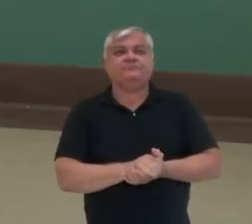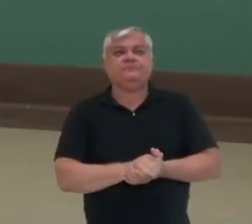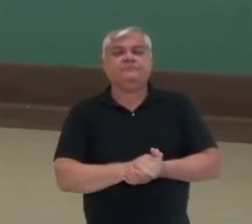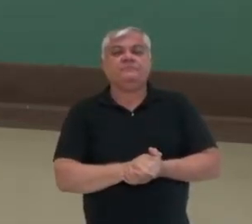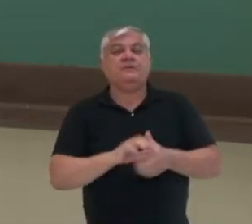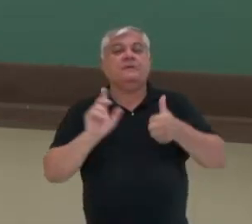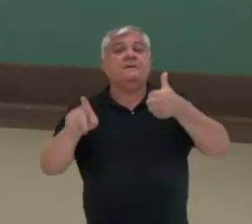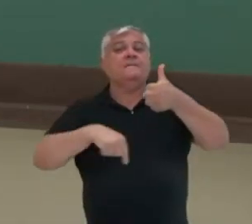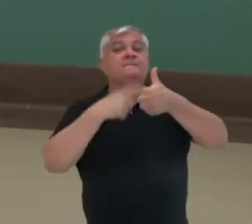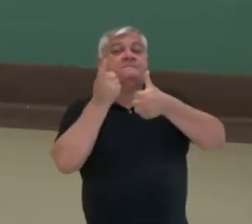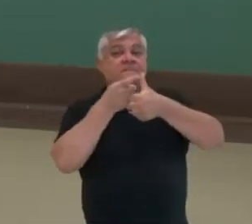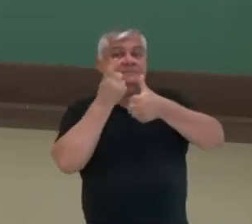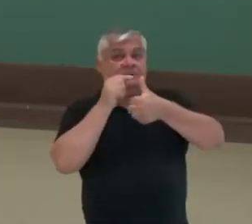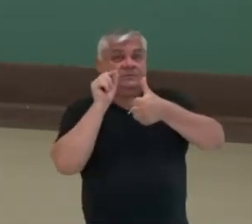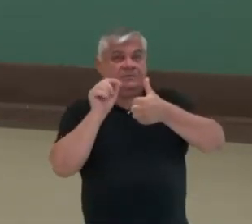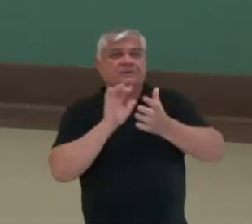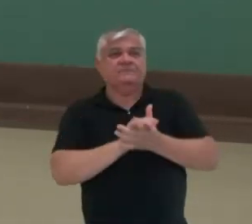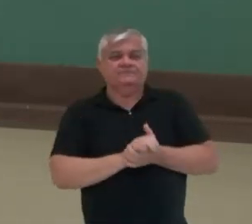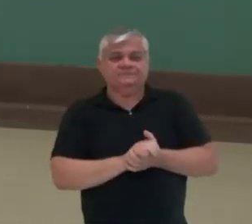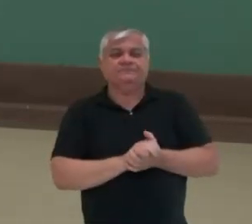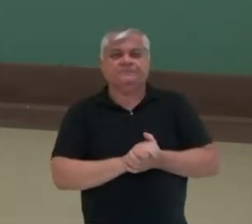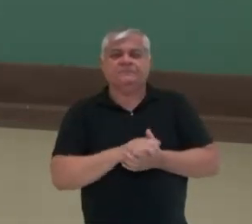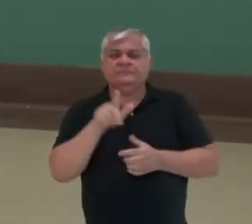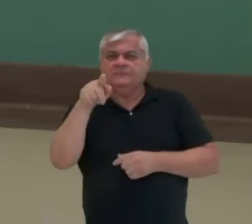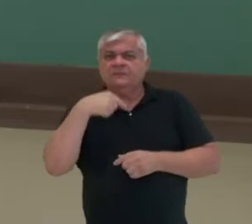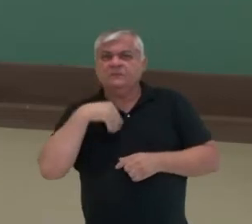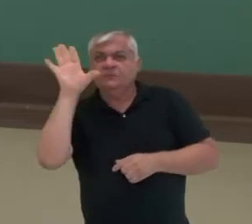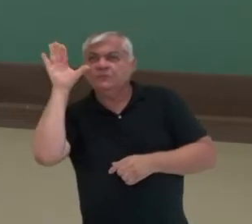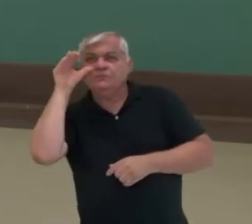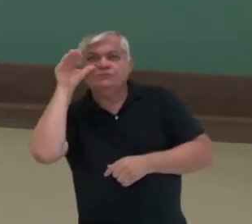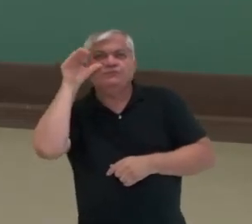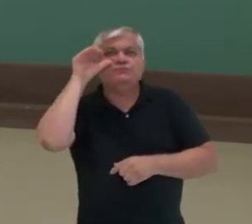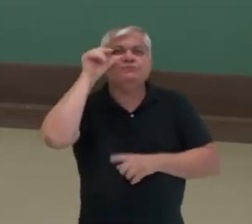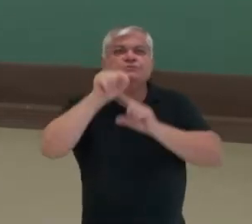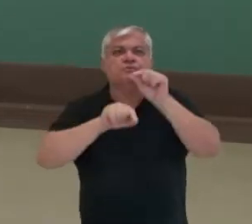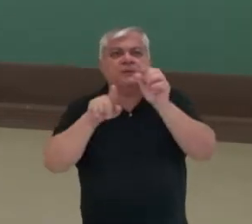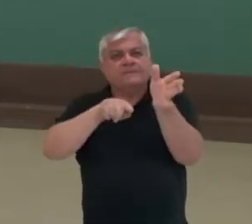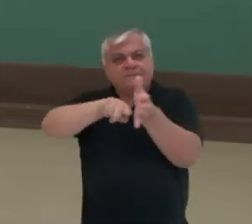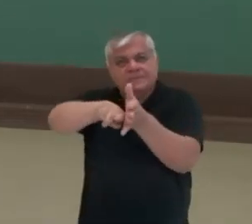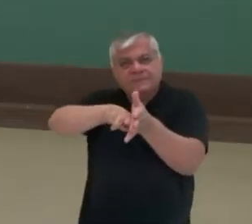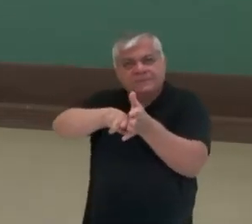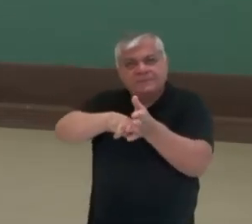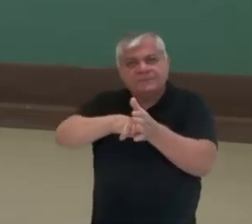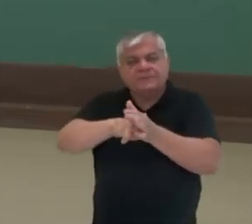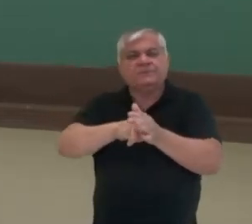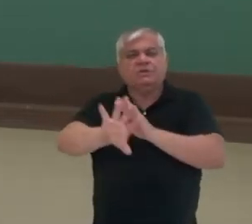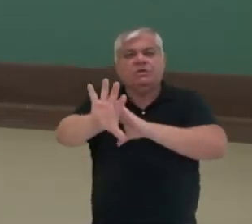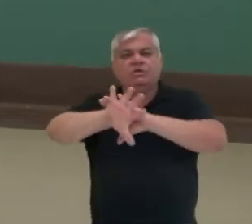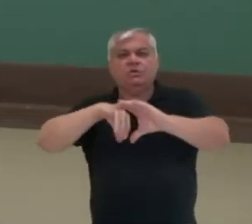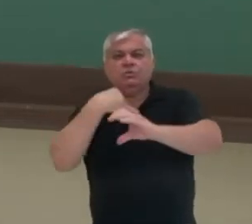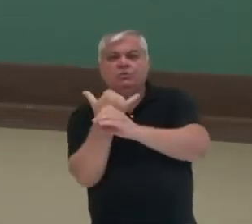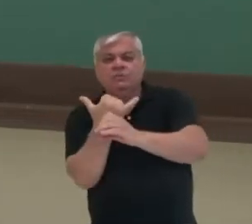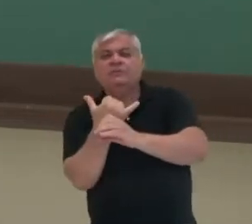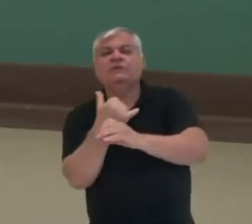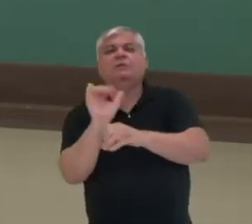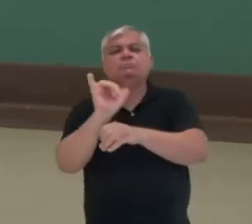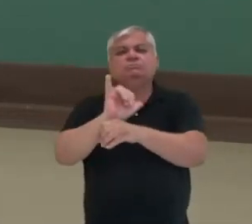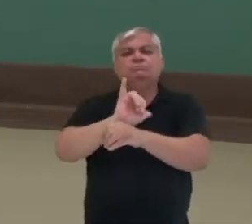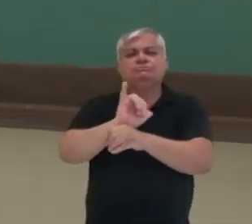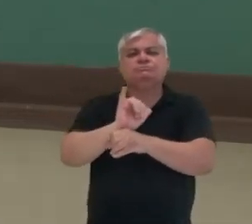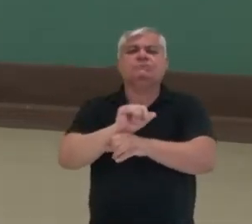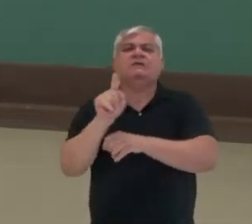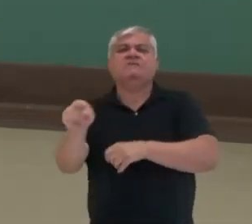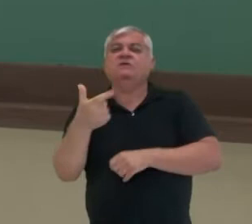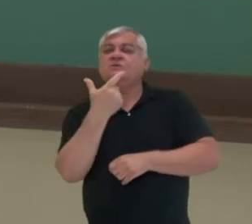primeiro eu vou passar a dica. Para você que ficou curioso, você pode pesquisar no YouTube a música e assistir o guitarrista e